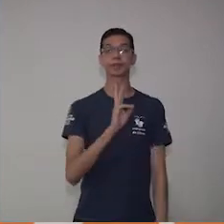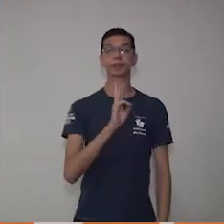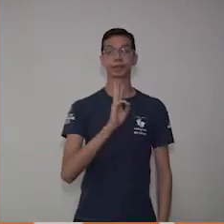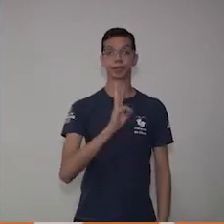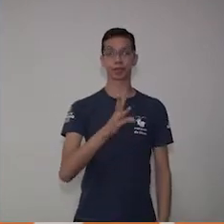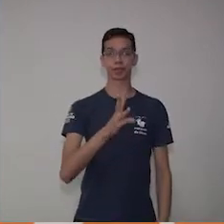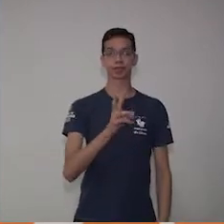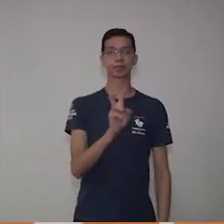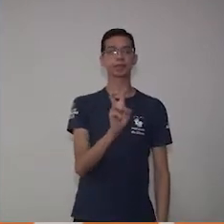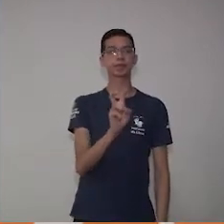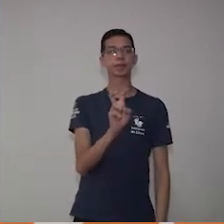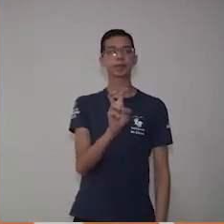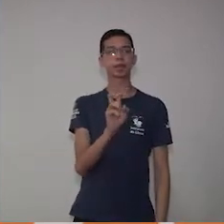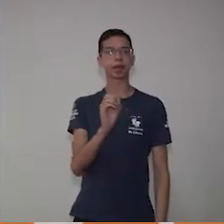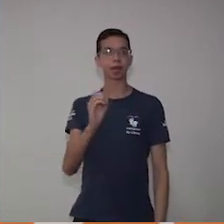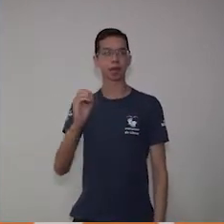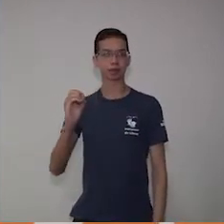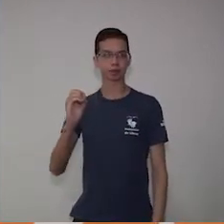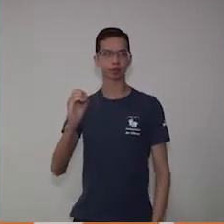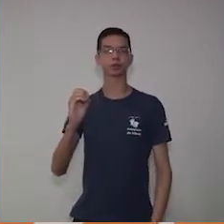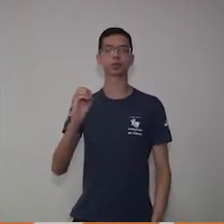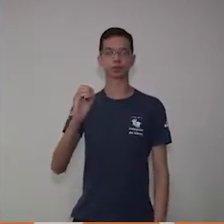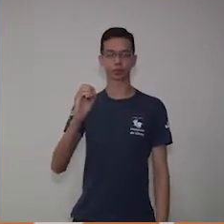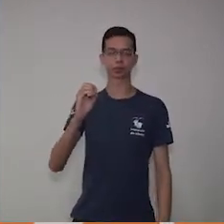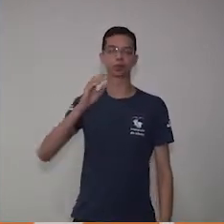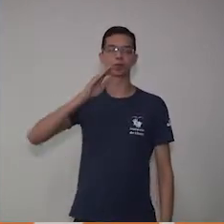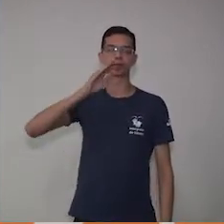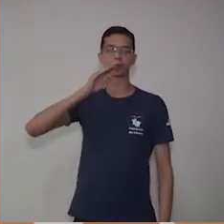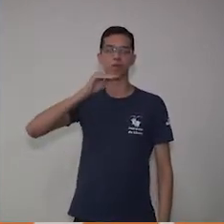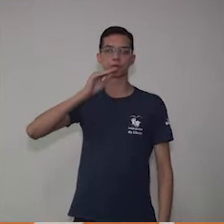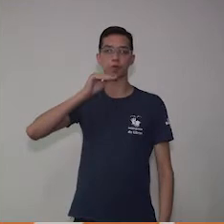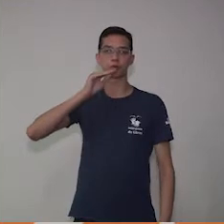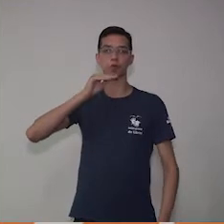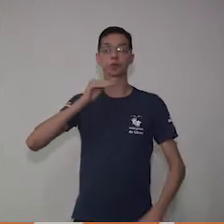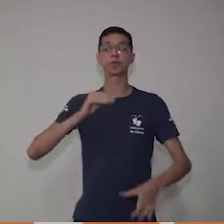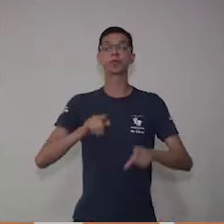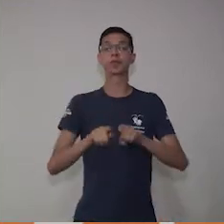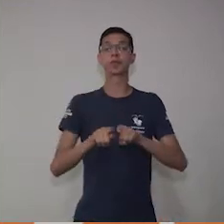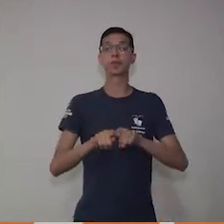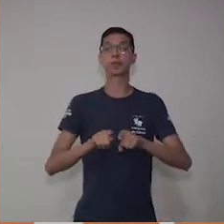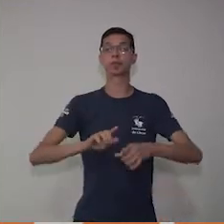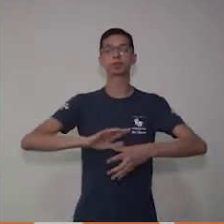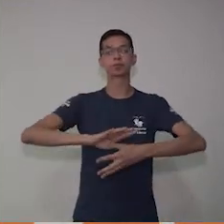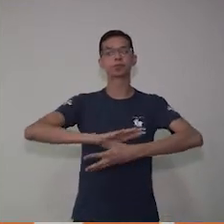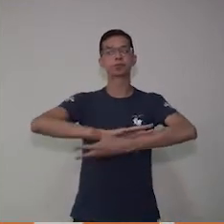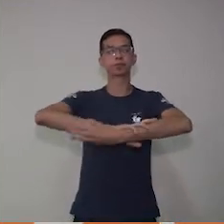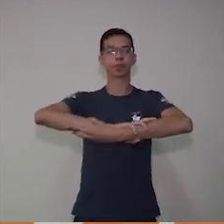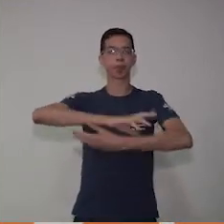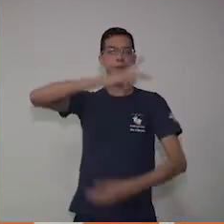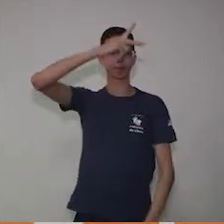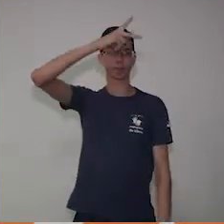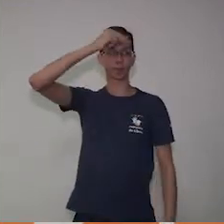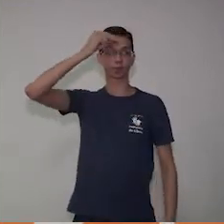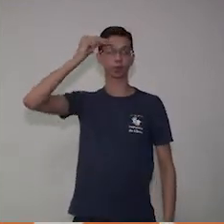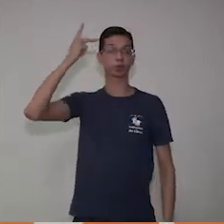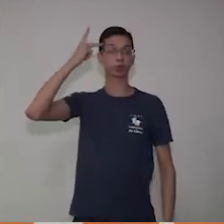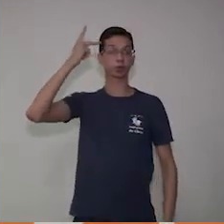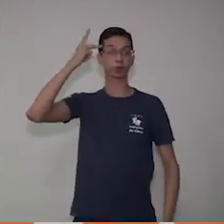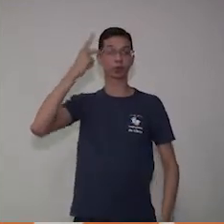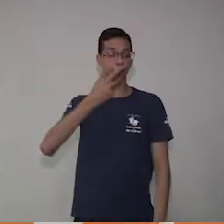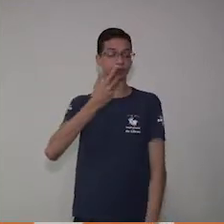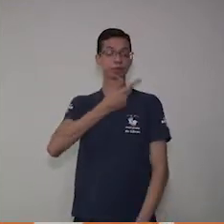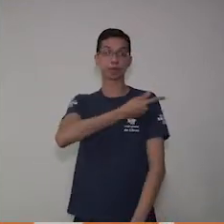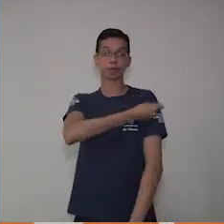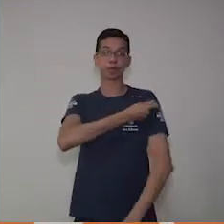3.500 funcionários de entidades parceiras da Prefeitura de São Paulo, que já poderão ser vacinados a